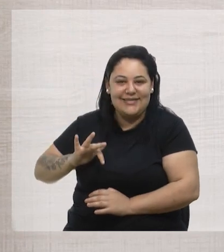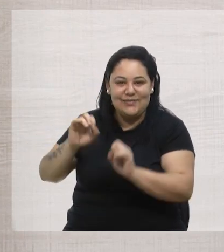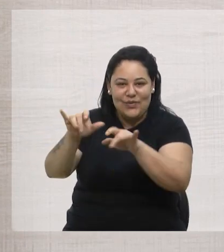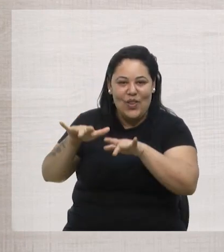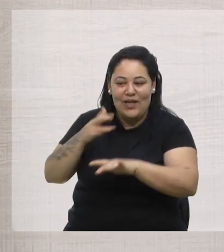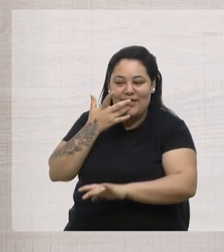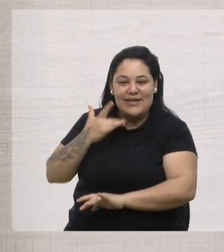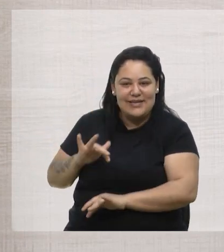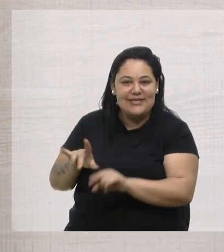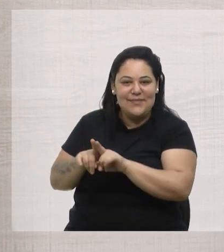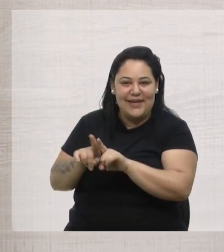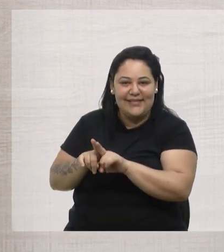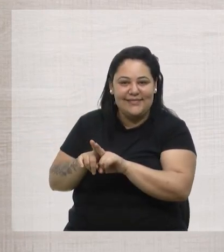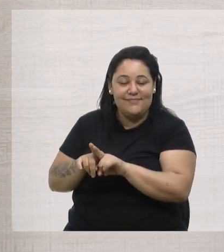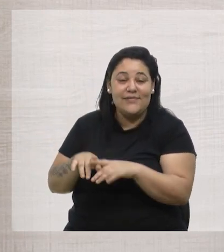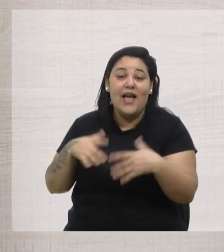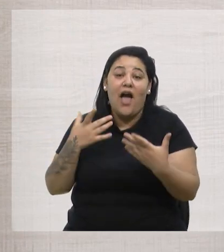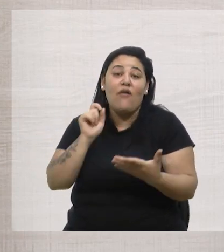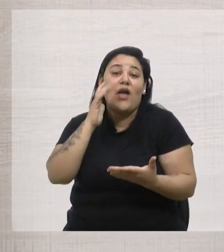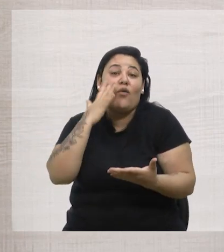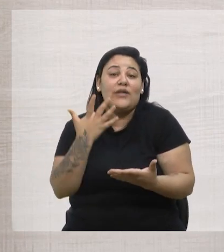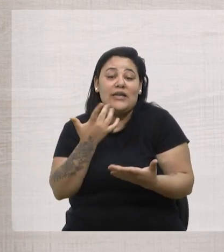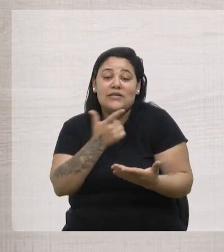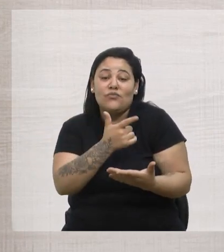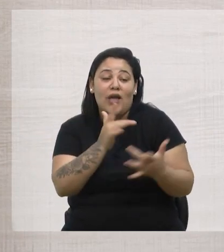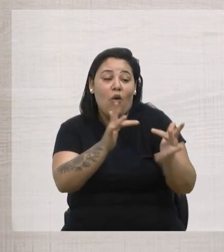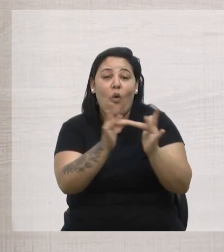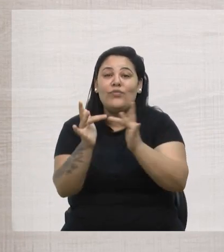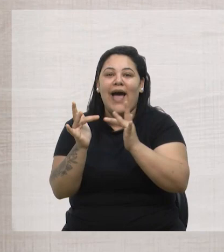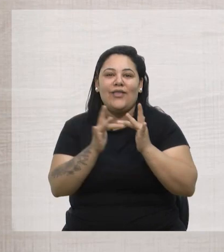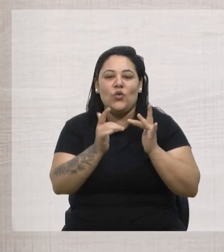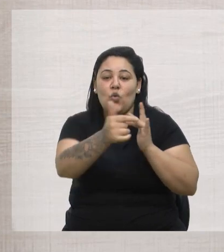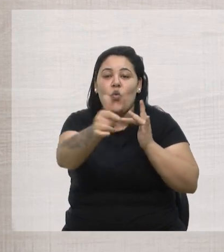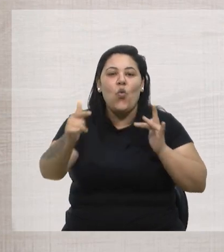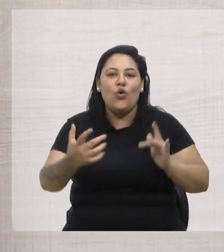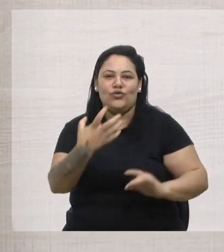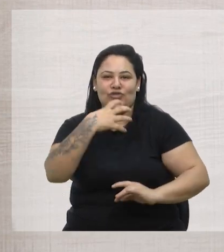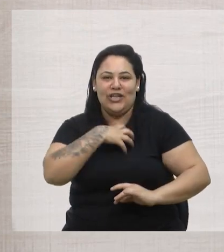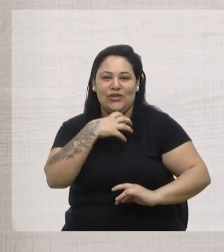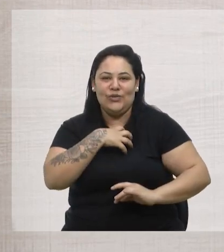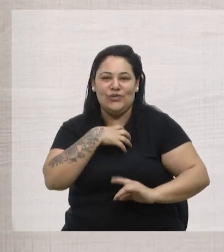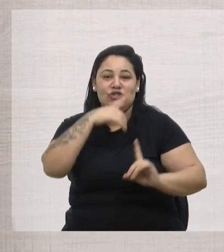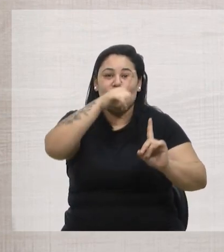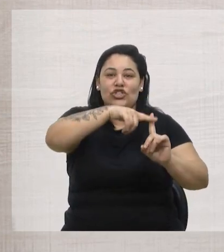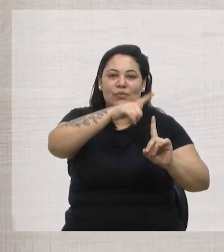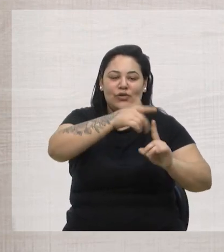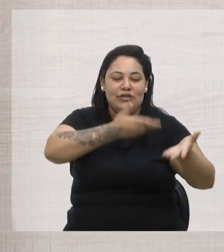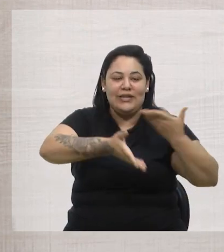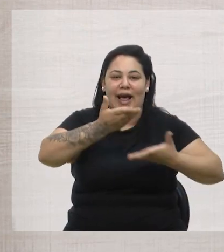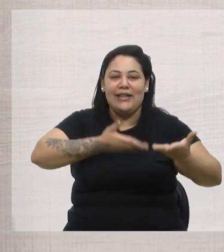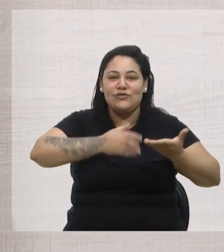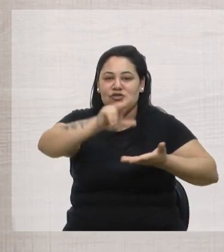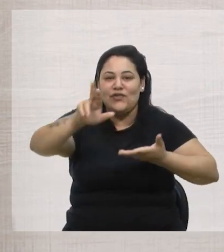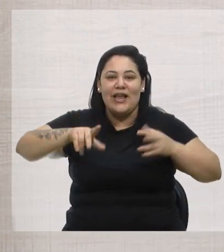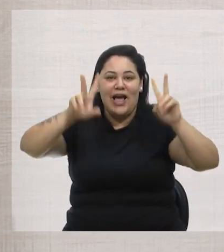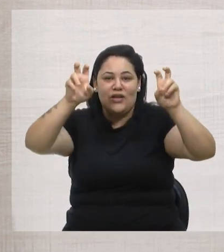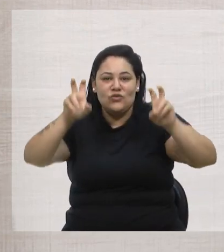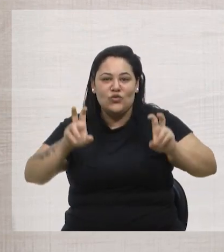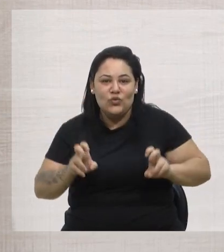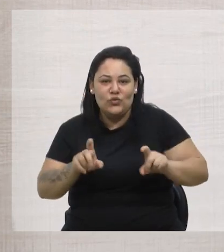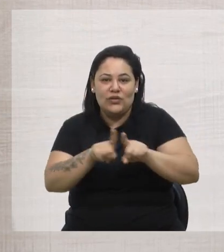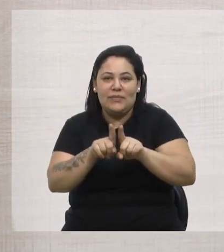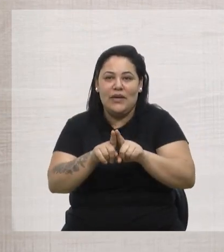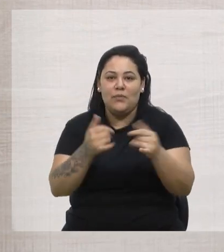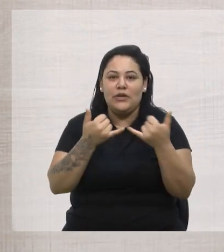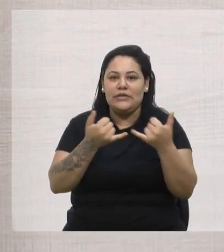para o público infantil, e acaba não tendo contato, então, com outros quadrinhos que tratam de diferentes temas, assim como